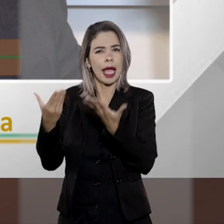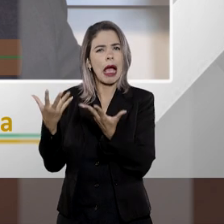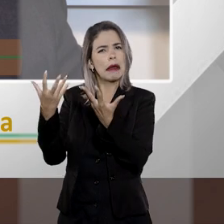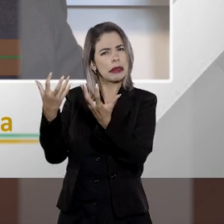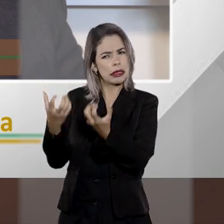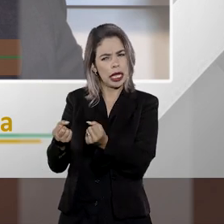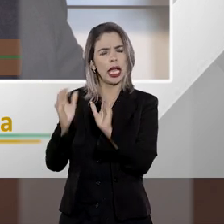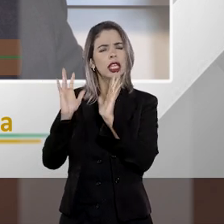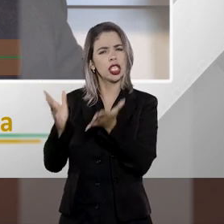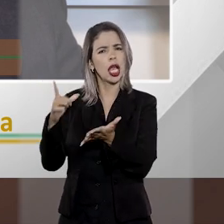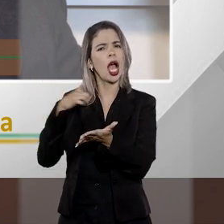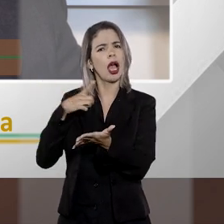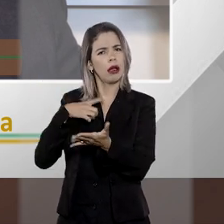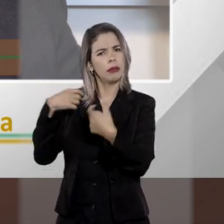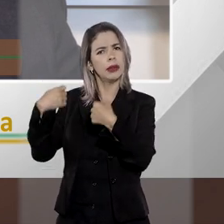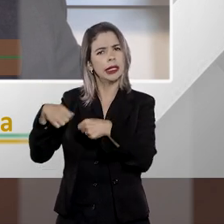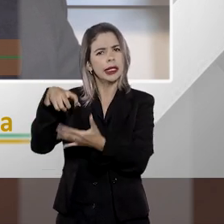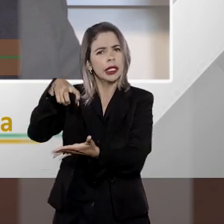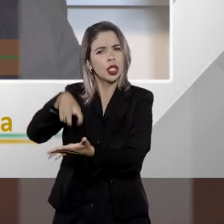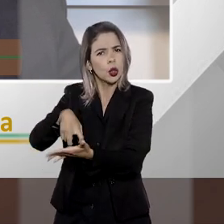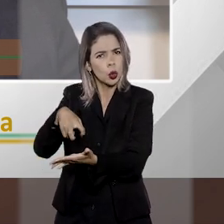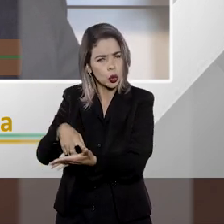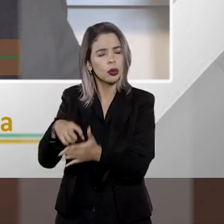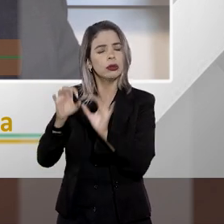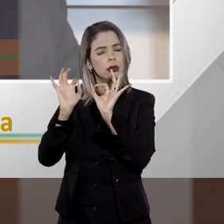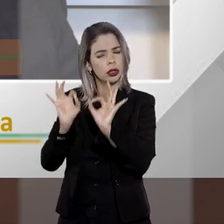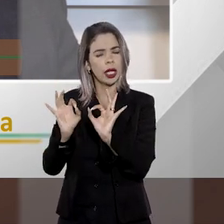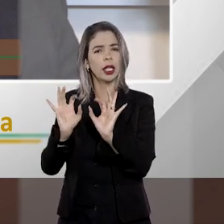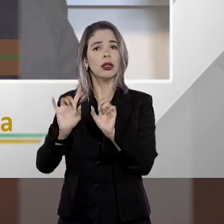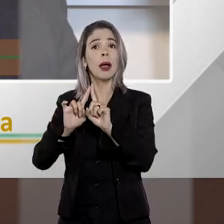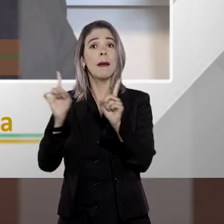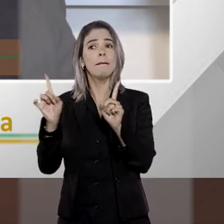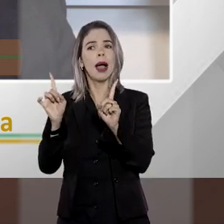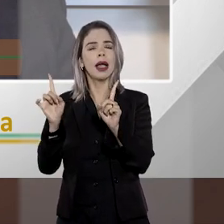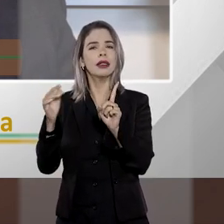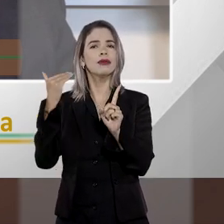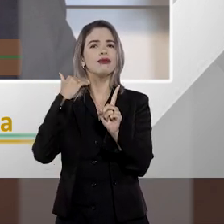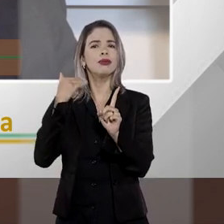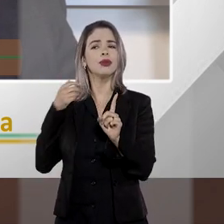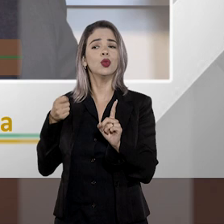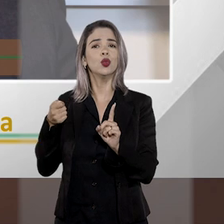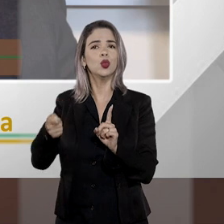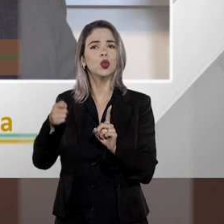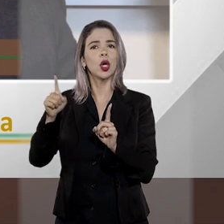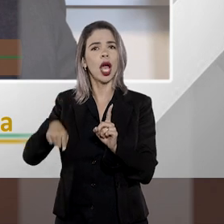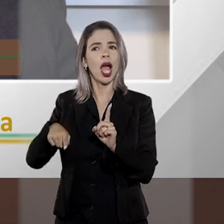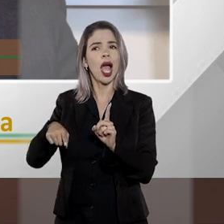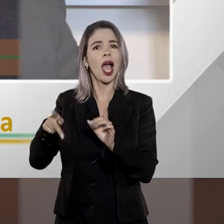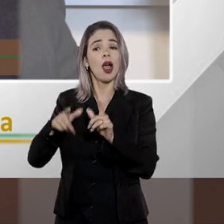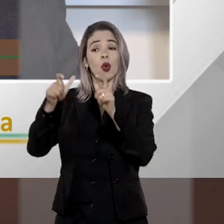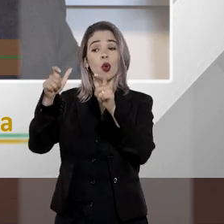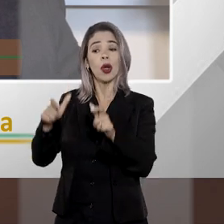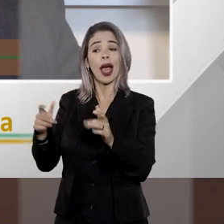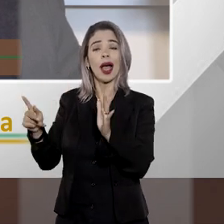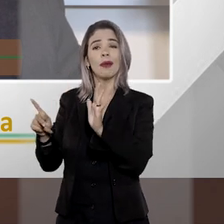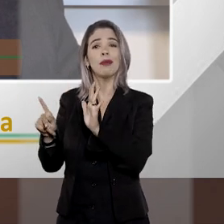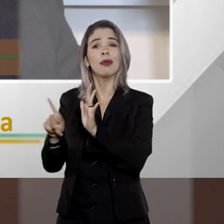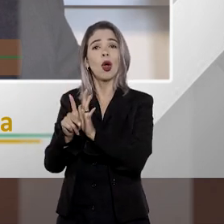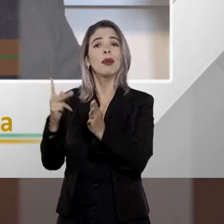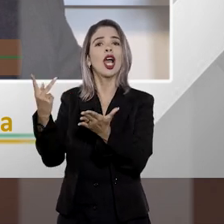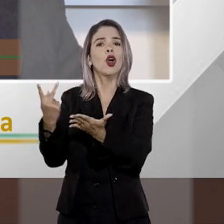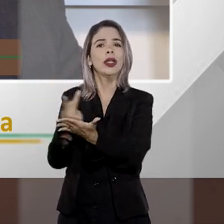caso reconhecendo a pretensão punitiva do Estado, e por conseguinte, o juízo de execução penal será o juízo do local